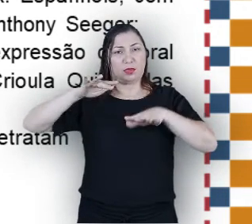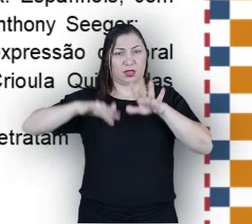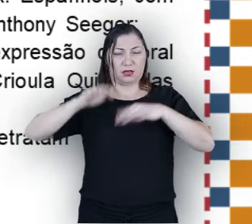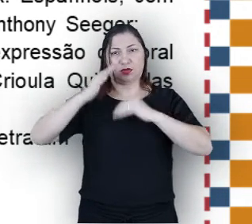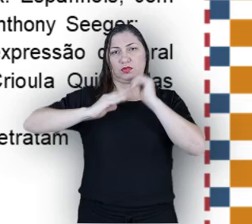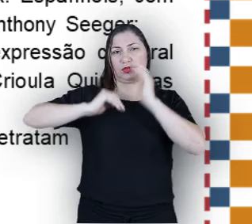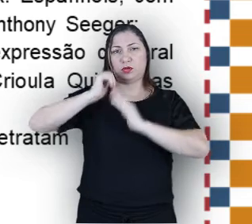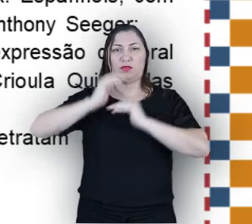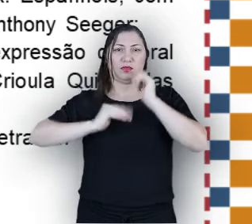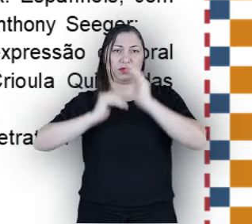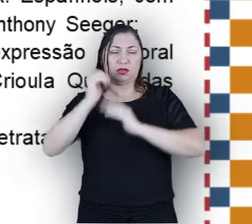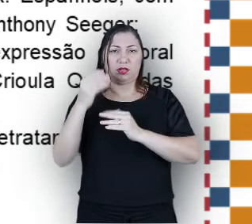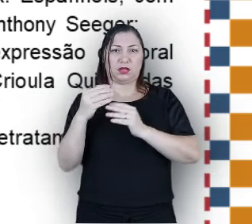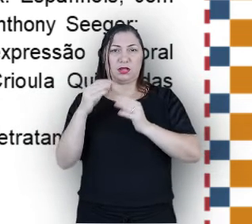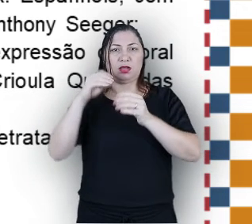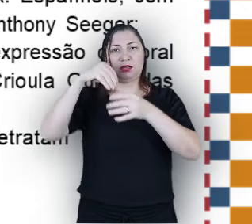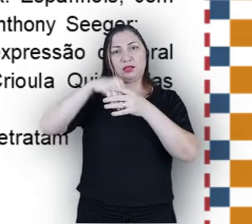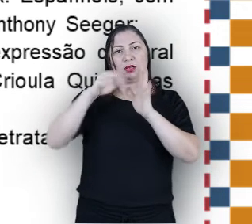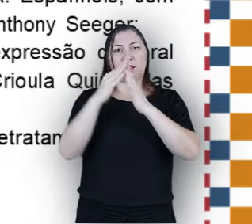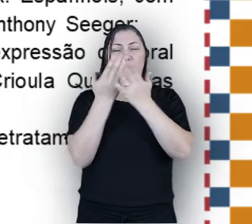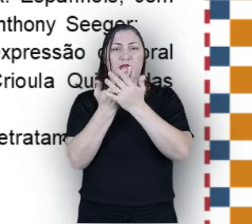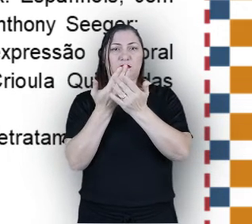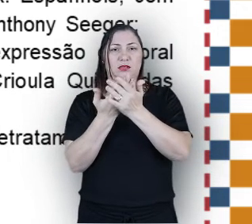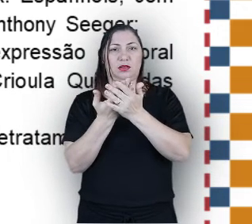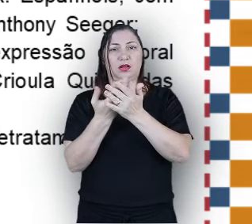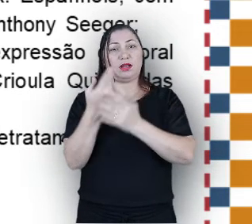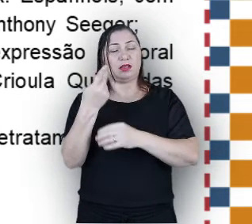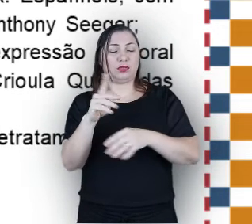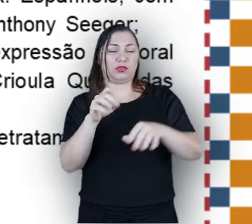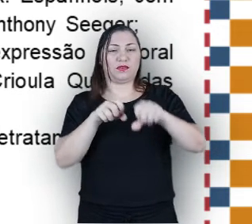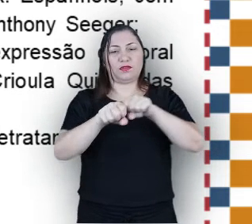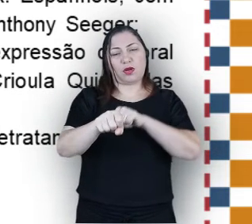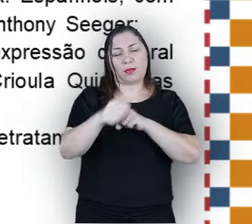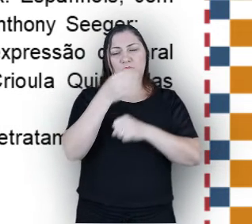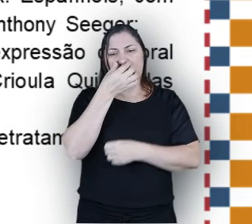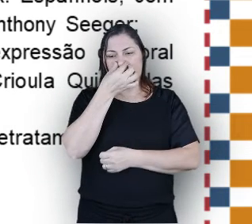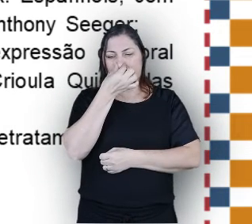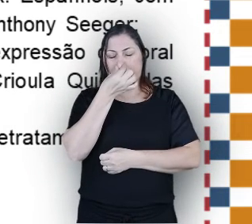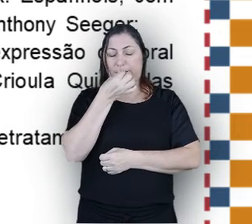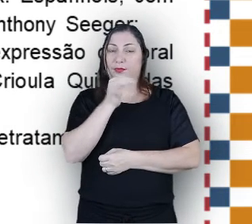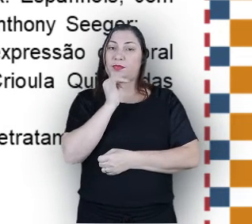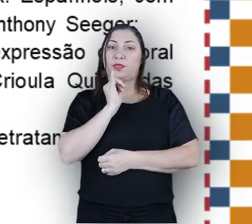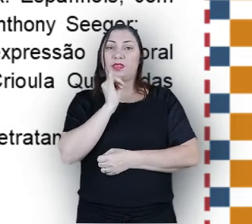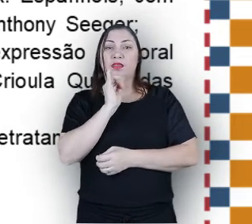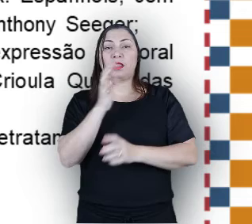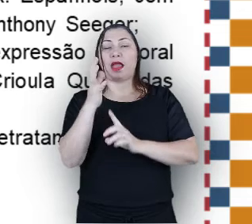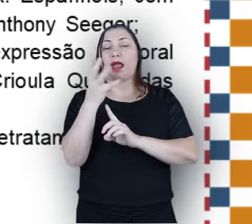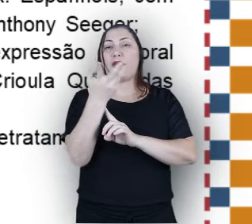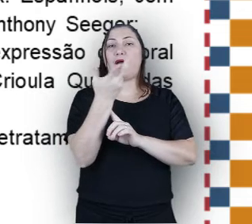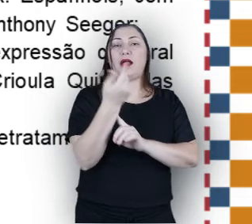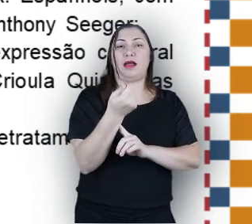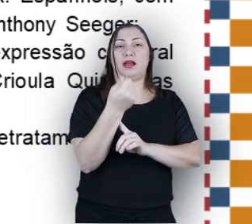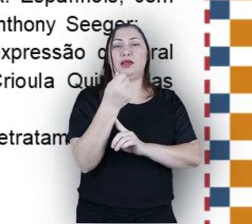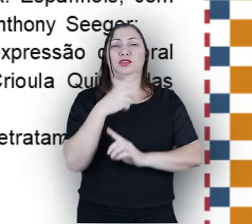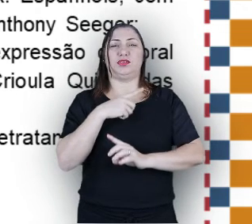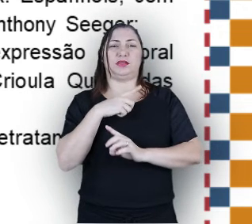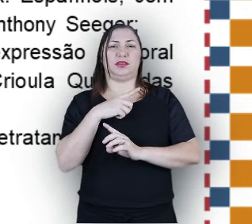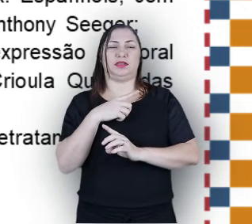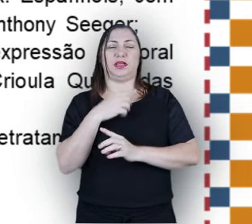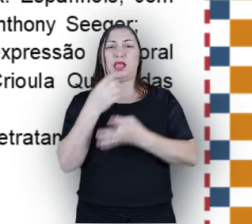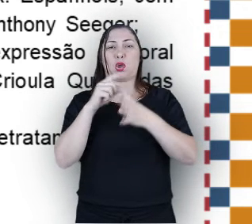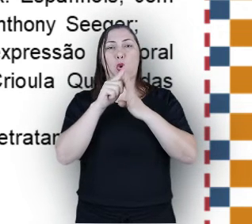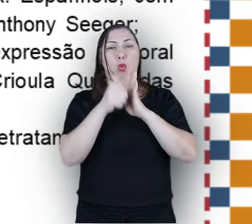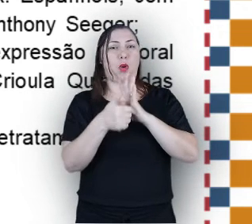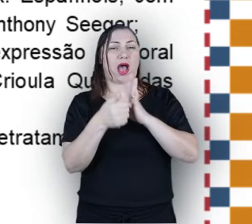espanhola quanto inglesa. E na educação física ou teatro, depende dos profissionais que a